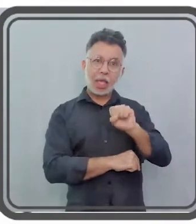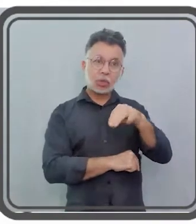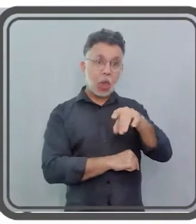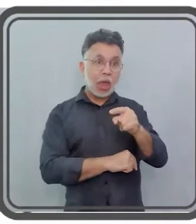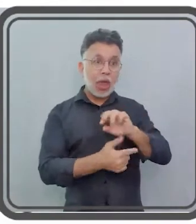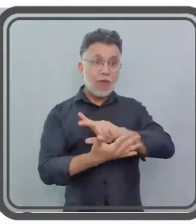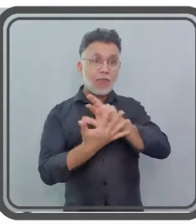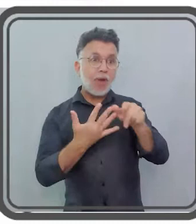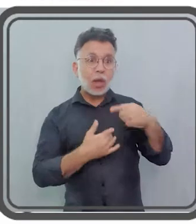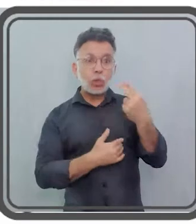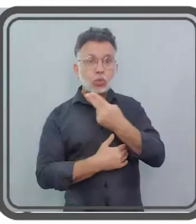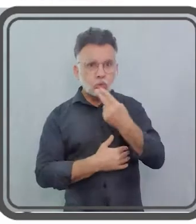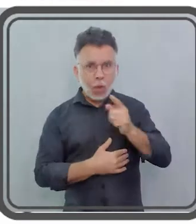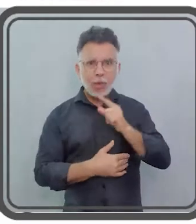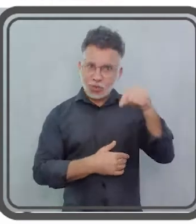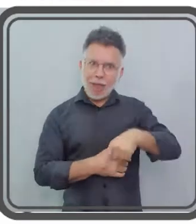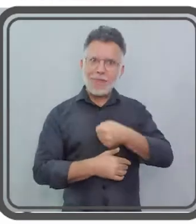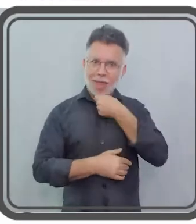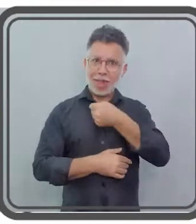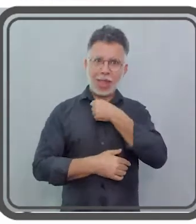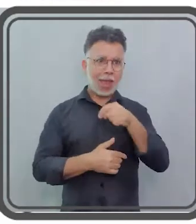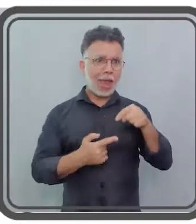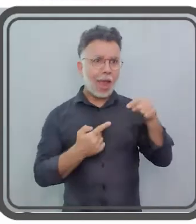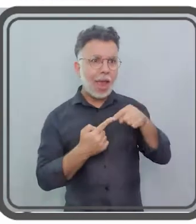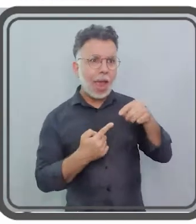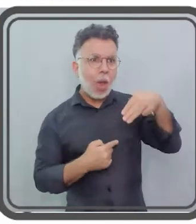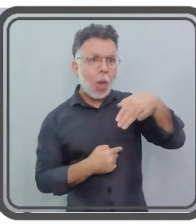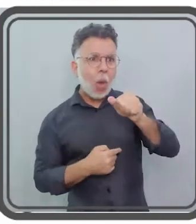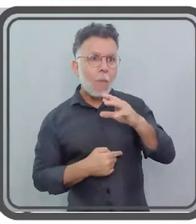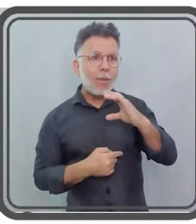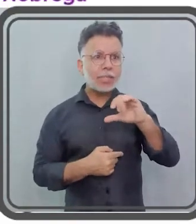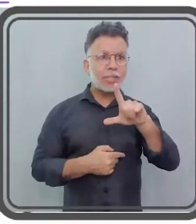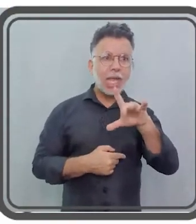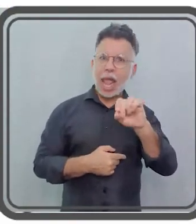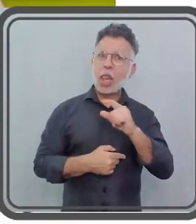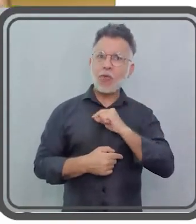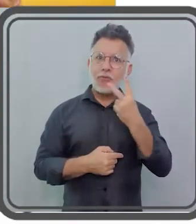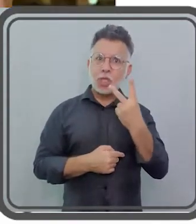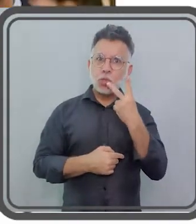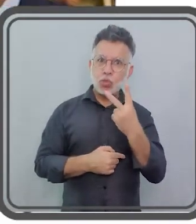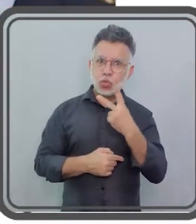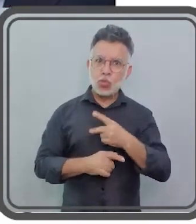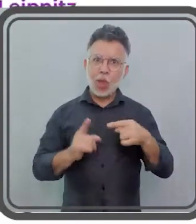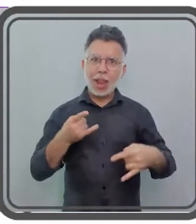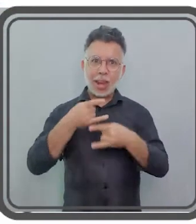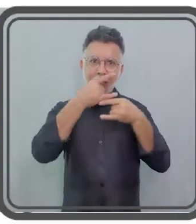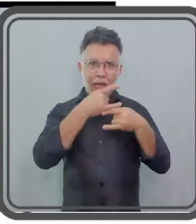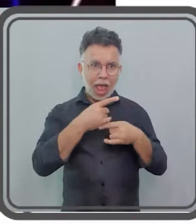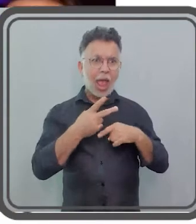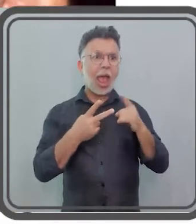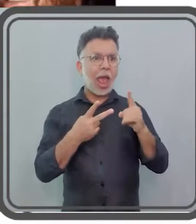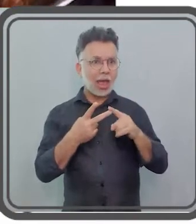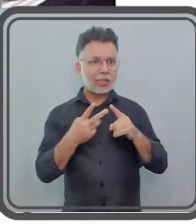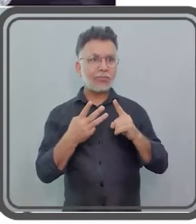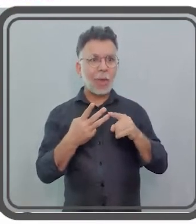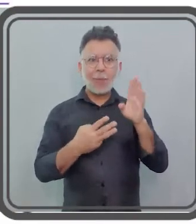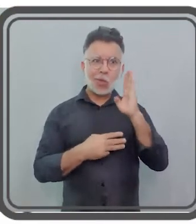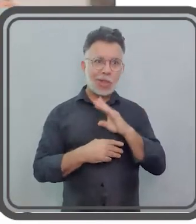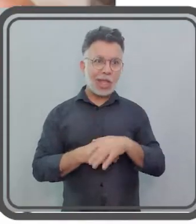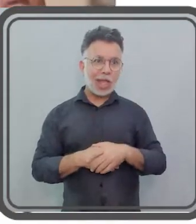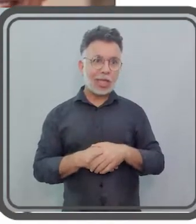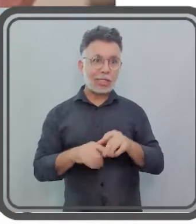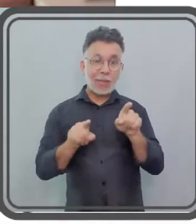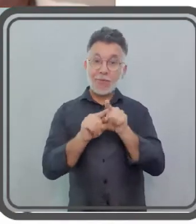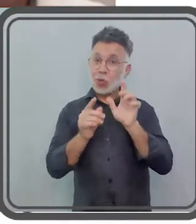já passaram aqui pelo Intalks, né? Querido Marcelão, fiz duas lives com o Marcelo já, a Glenda também, então muito legal, dá para ver o time